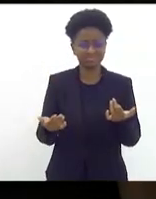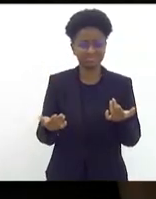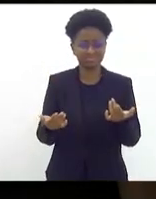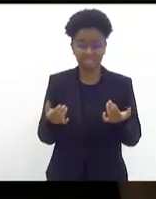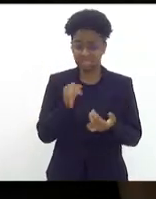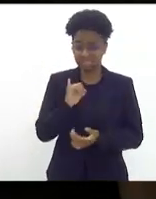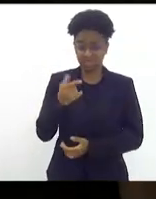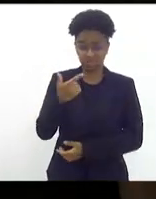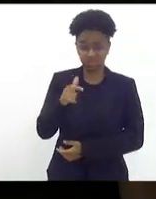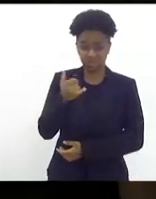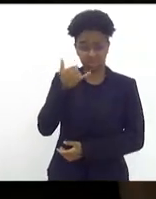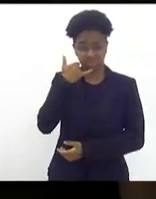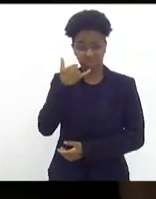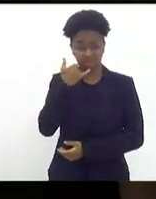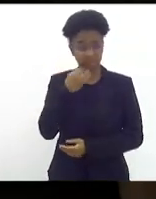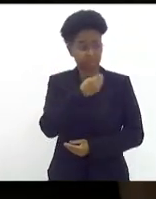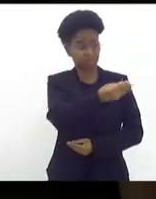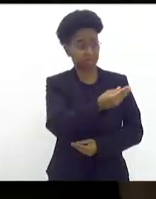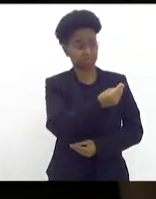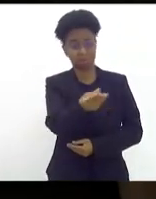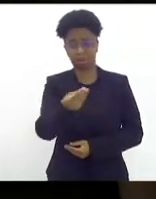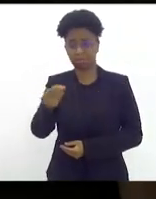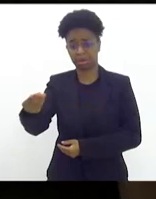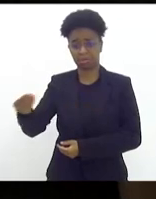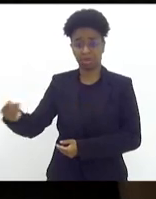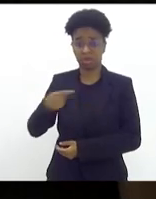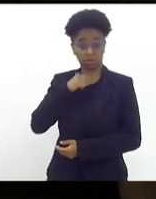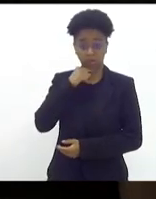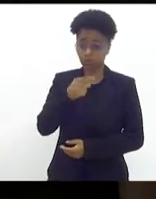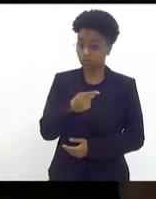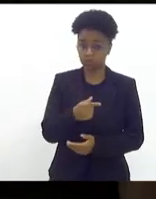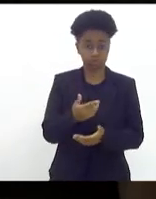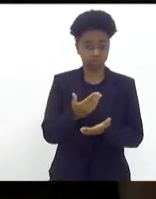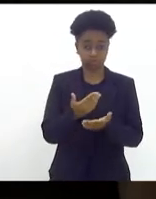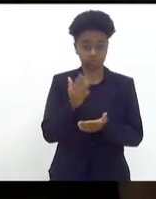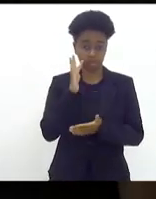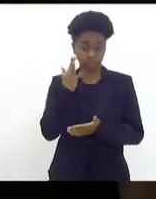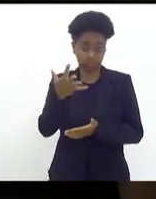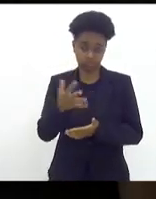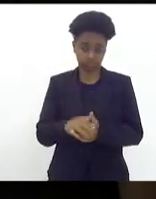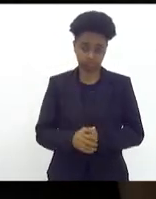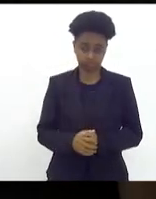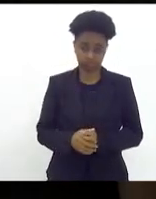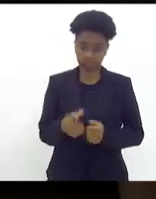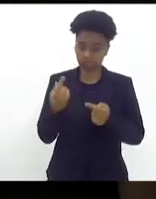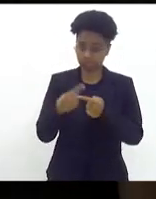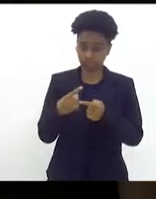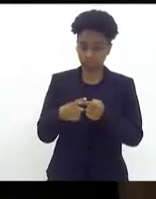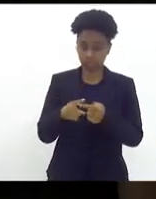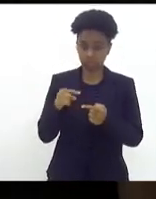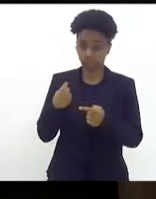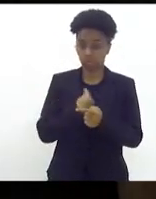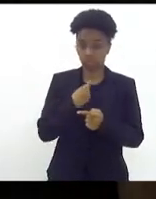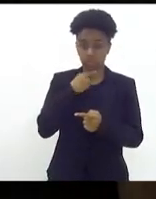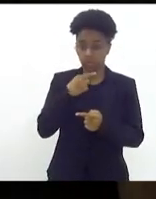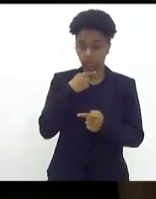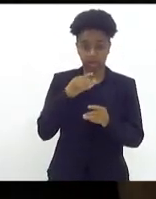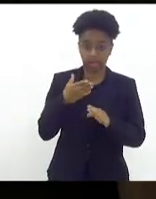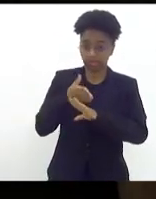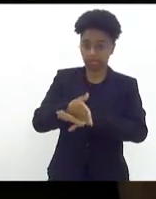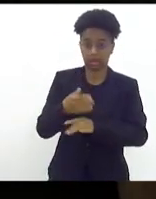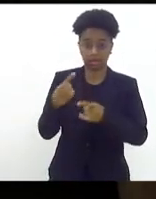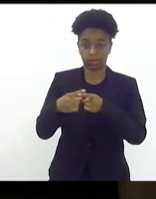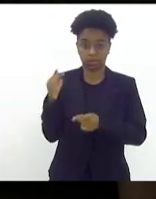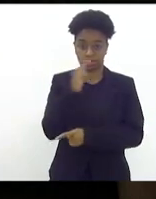um telefone que ficou andando de mão em mão, não conseguiria, porque a gente também não passa da portaria, né? Porque está em